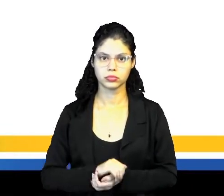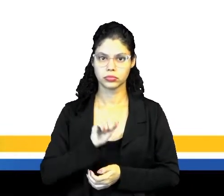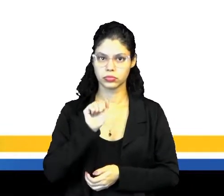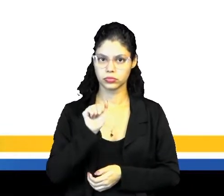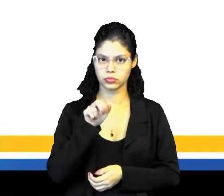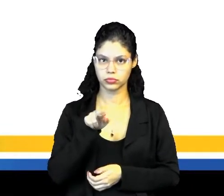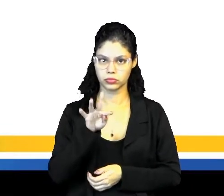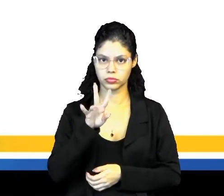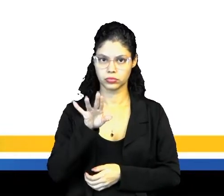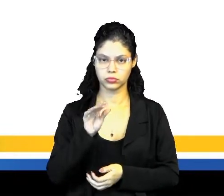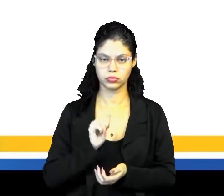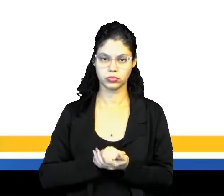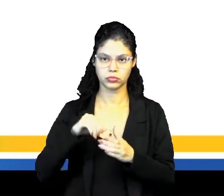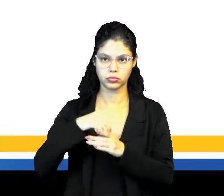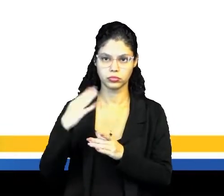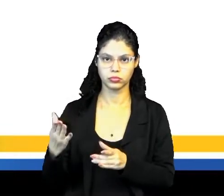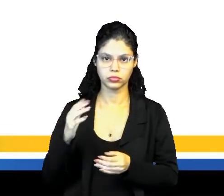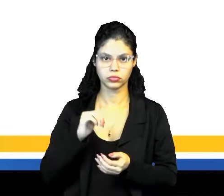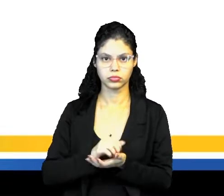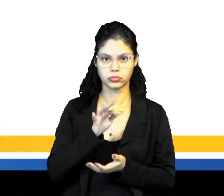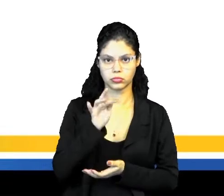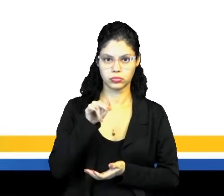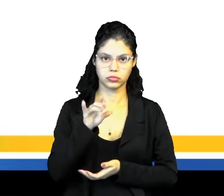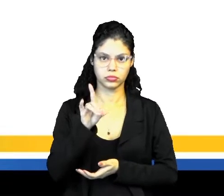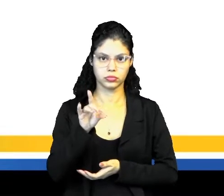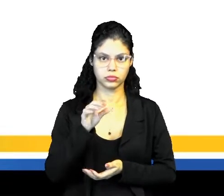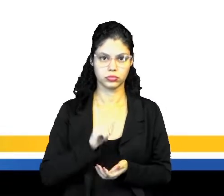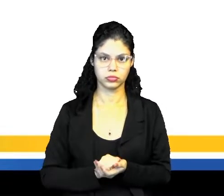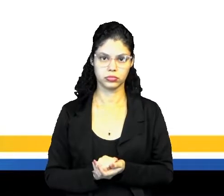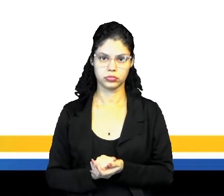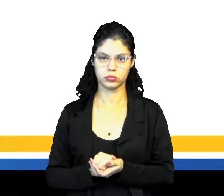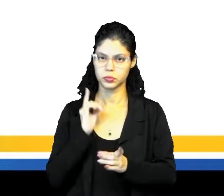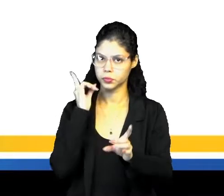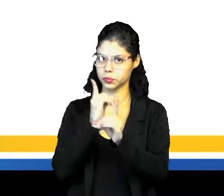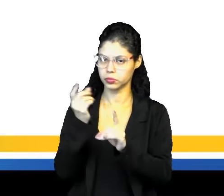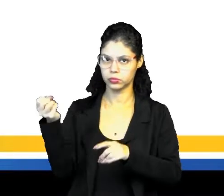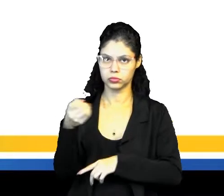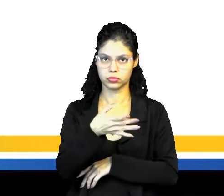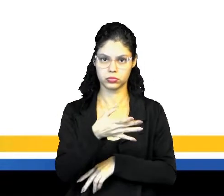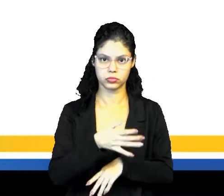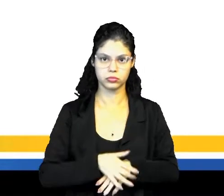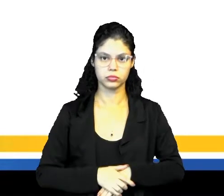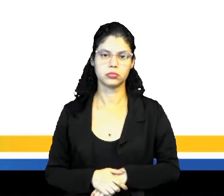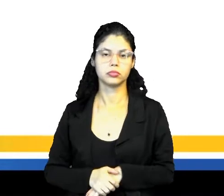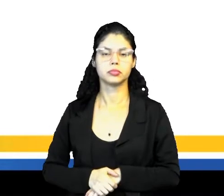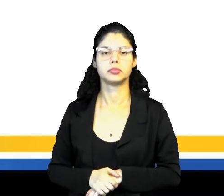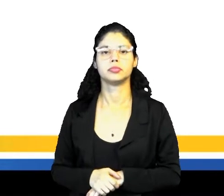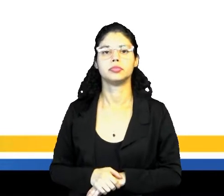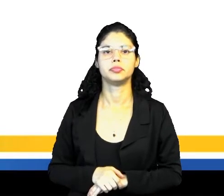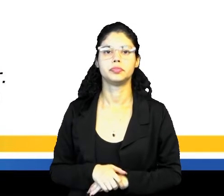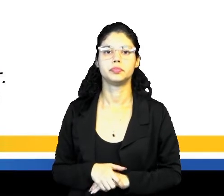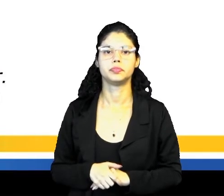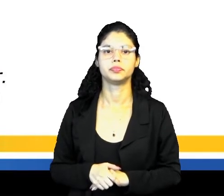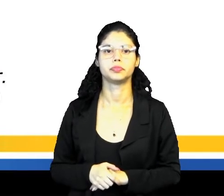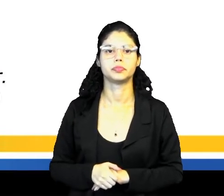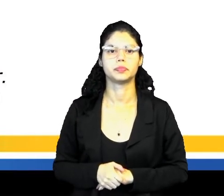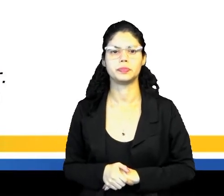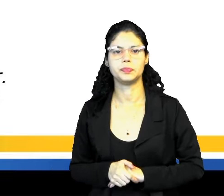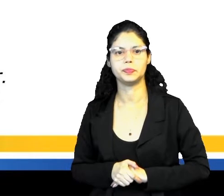Out, né? Que significa fora, e find out, que significa descobrir, ok?